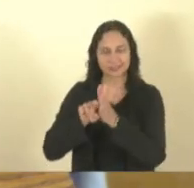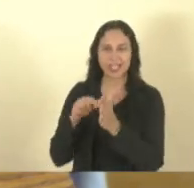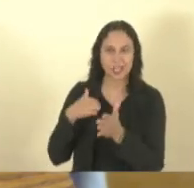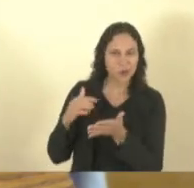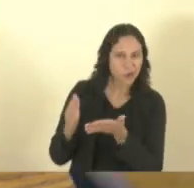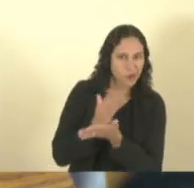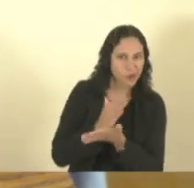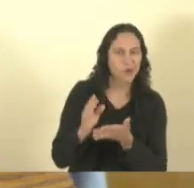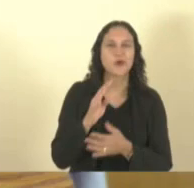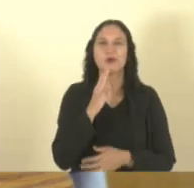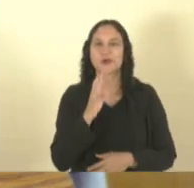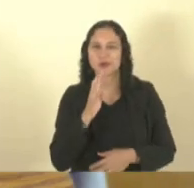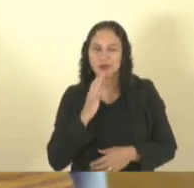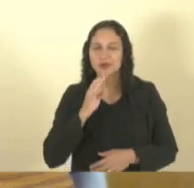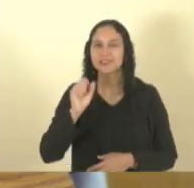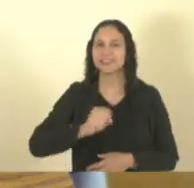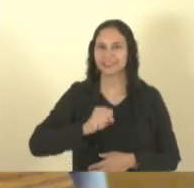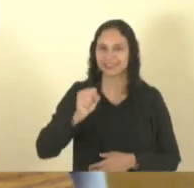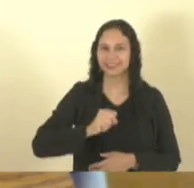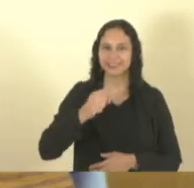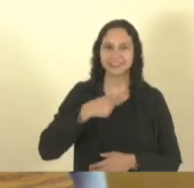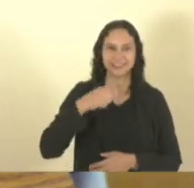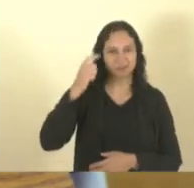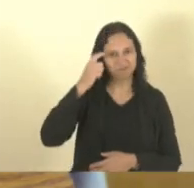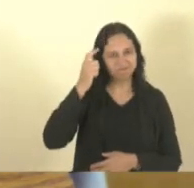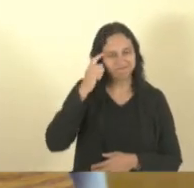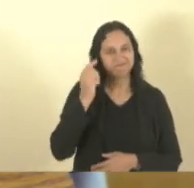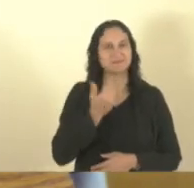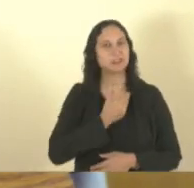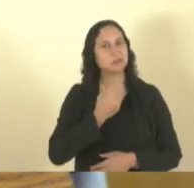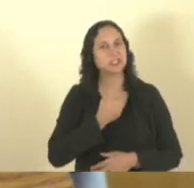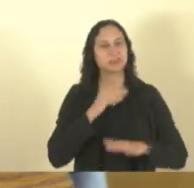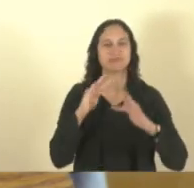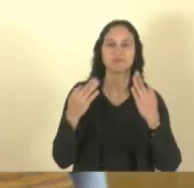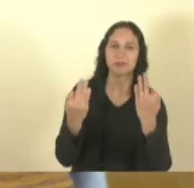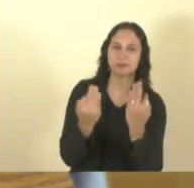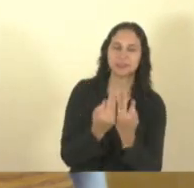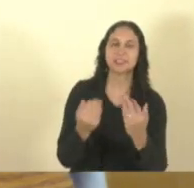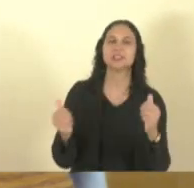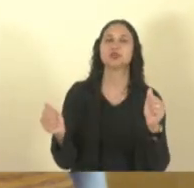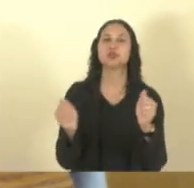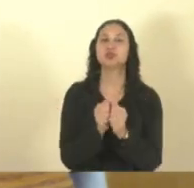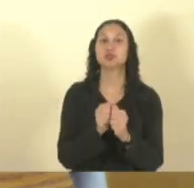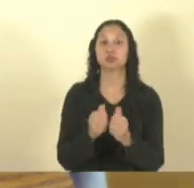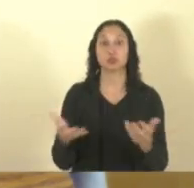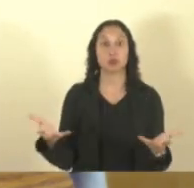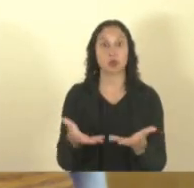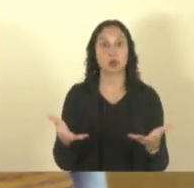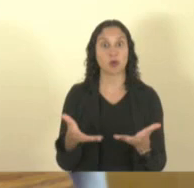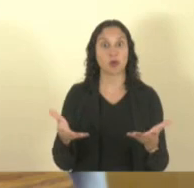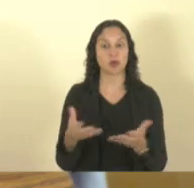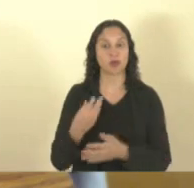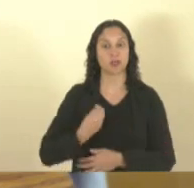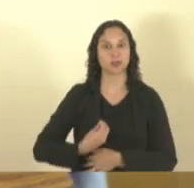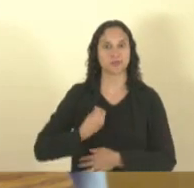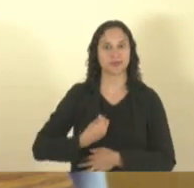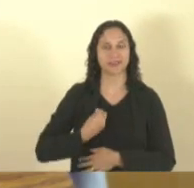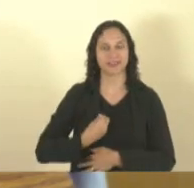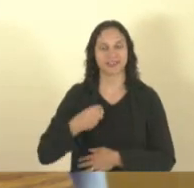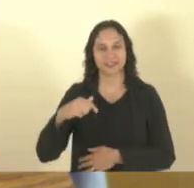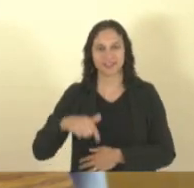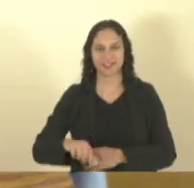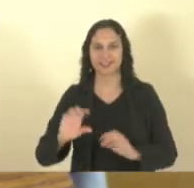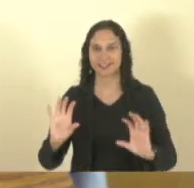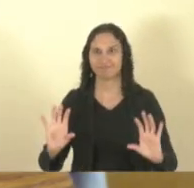pelo menos, e penso eu, amigos, parentes e pessoas que têm afinidade com